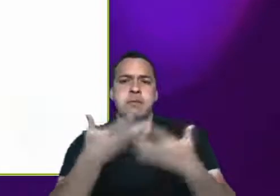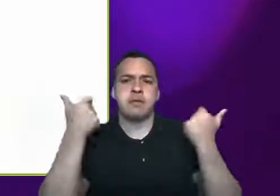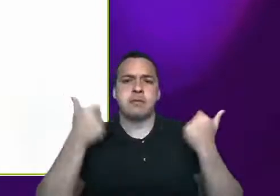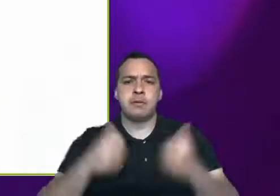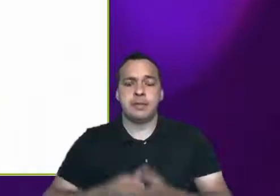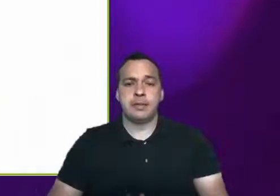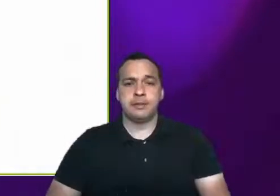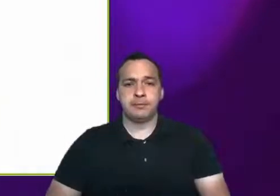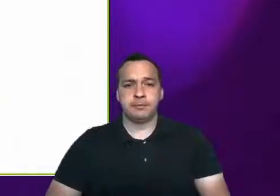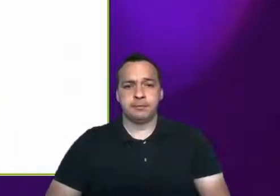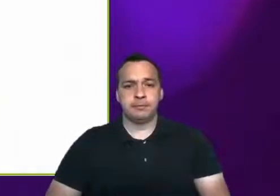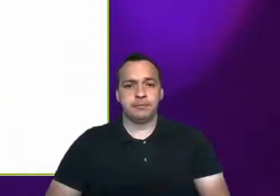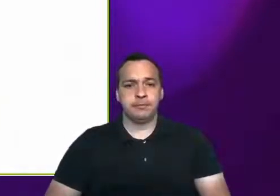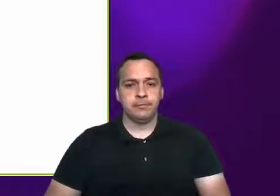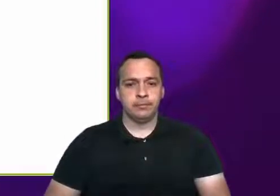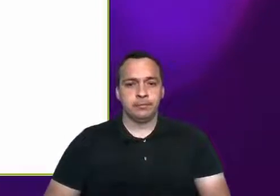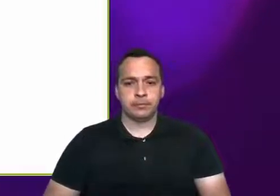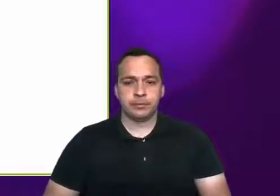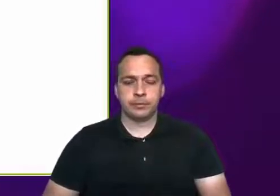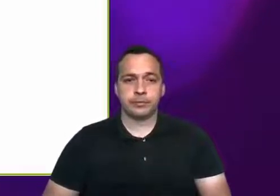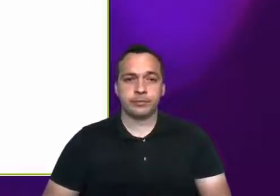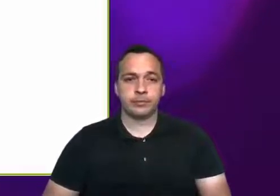dado. Obviamente,